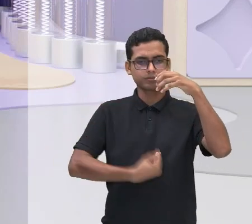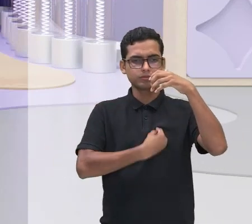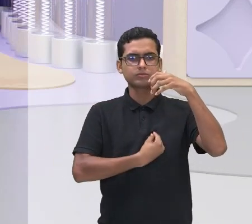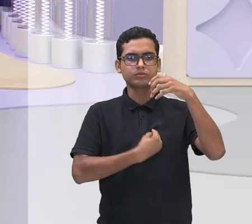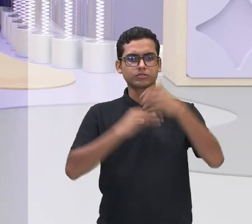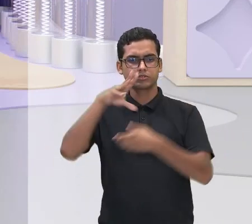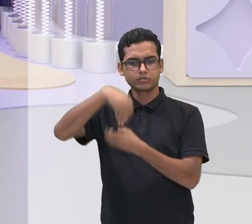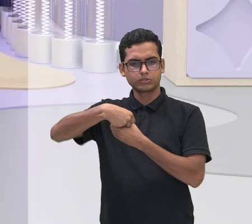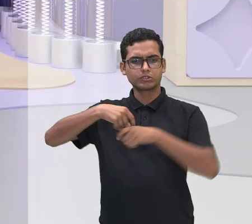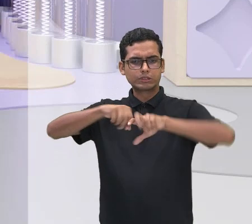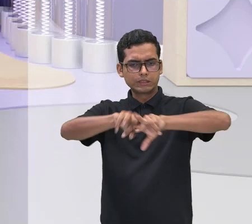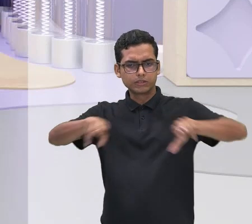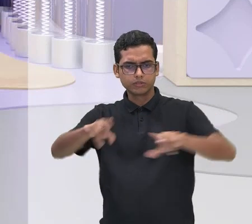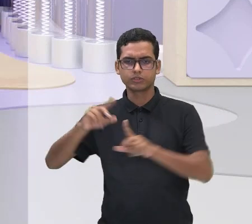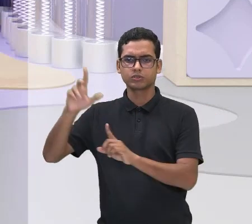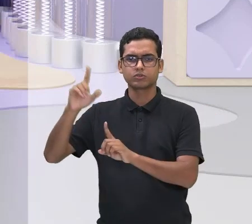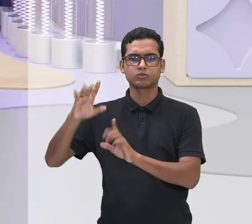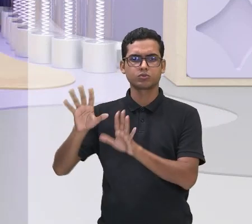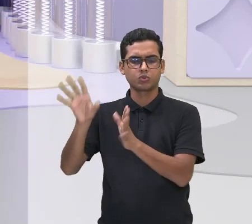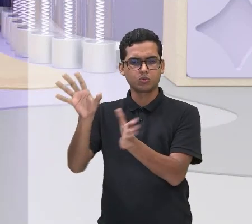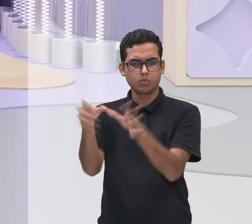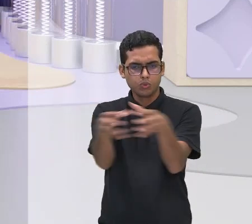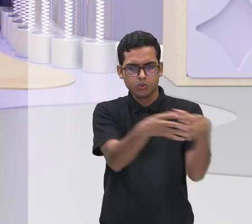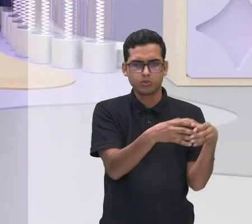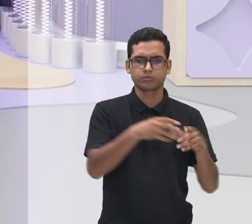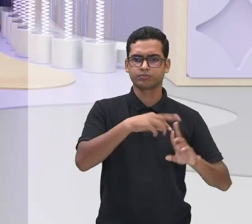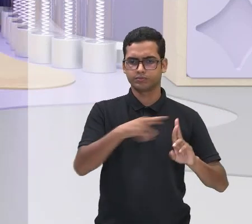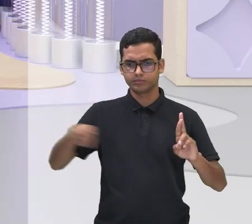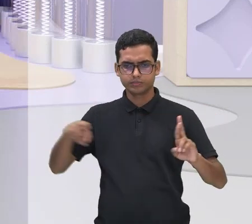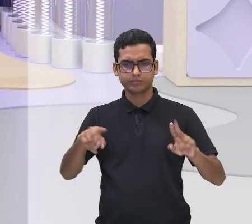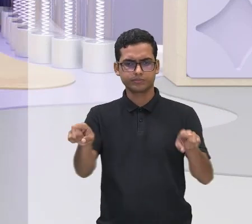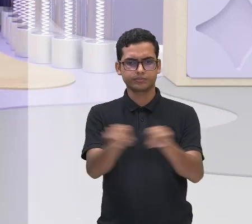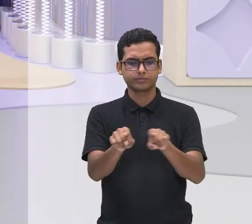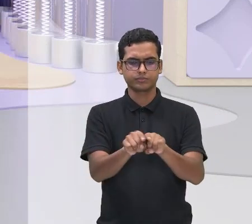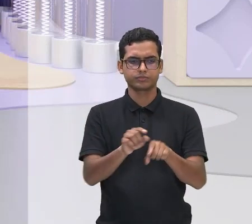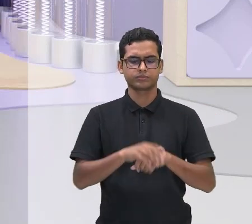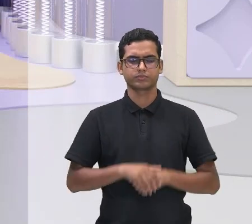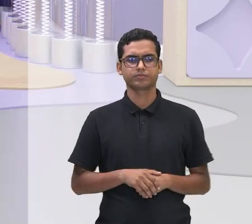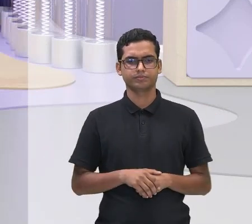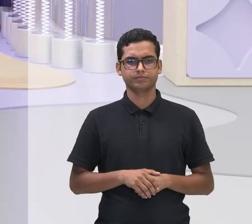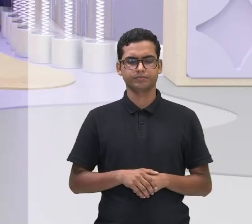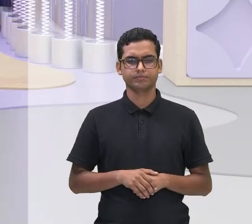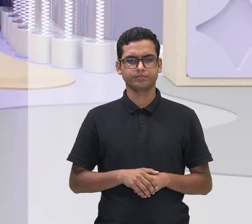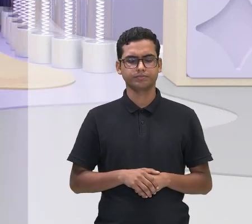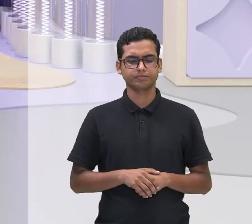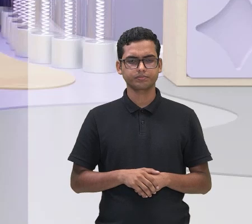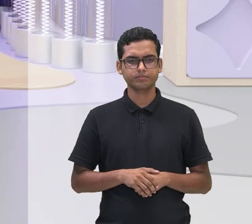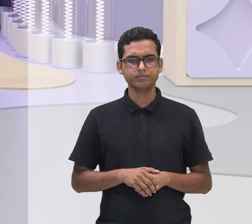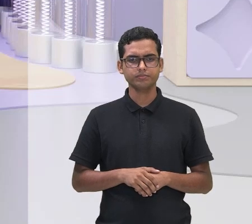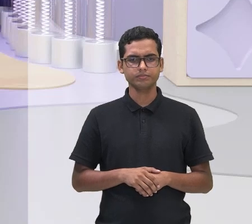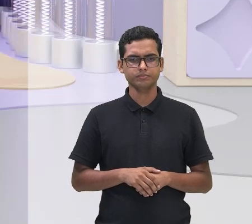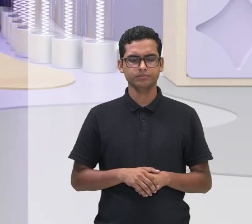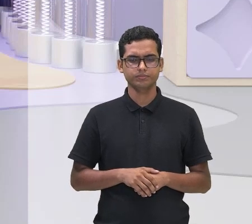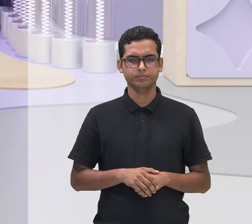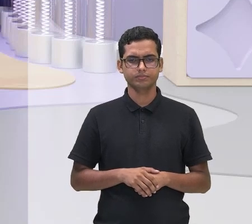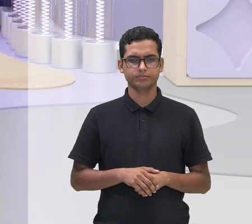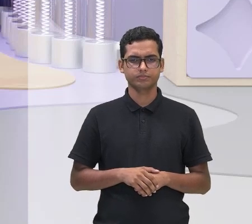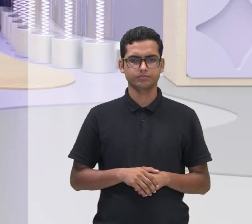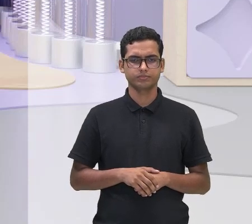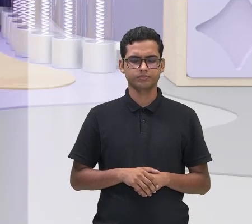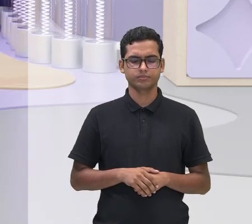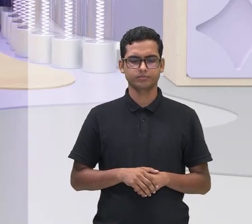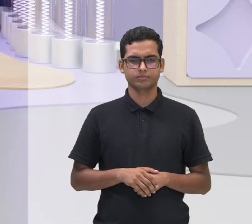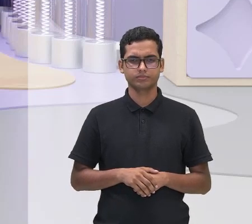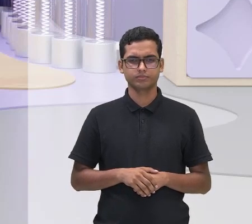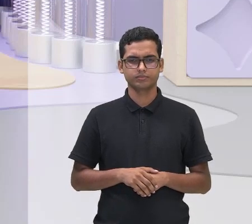religiosos. Para que esse respeito, né, essa via de mão dupla aconteça,